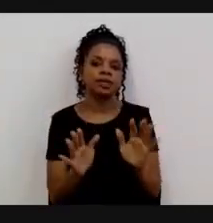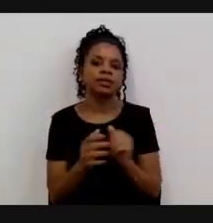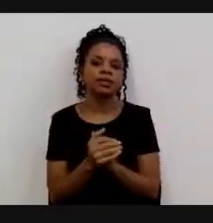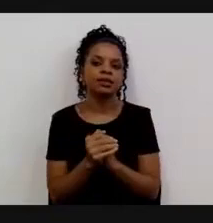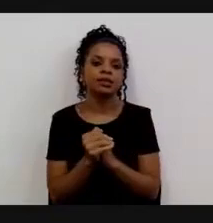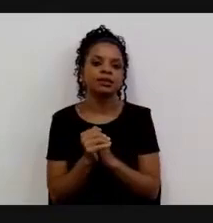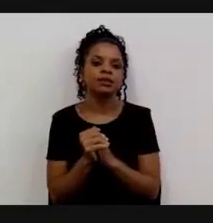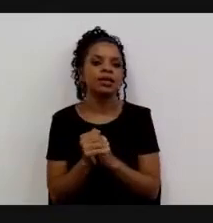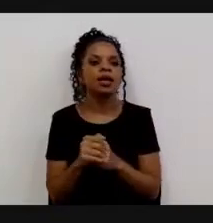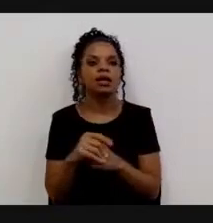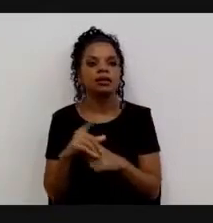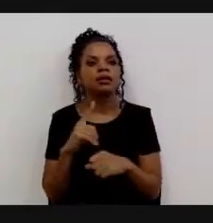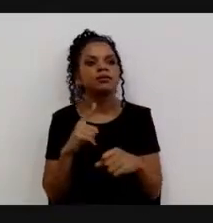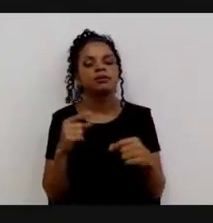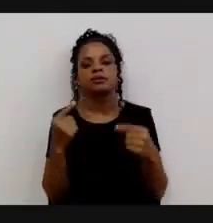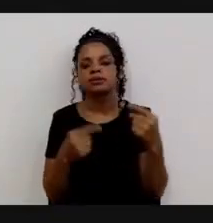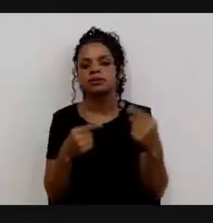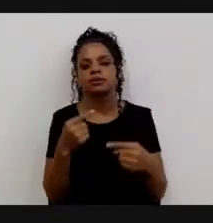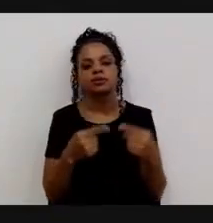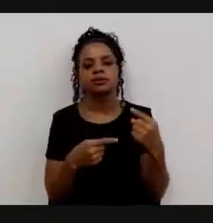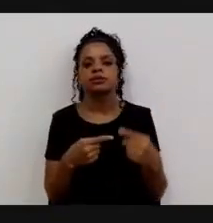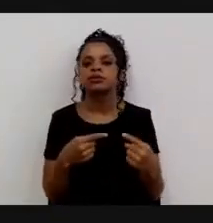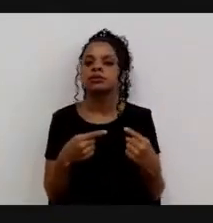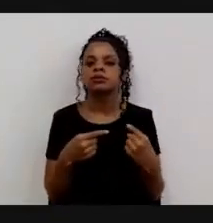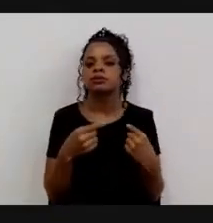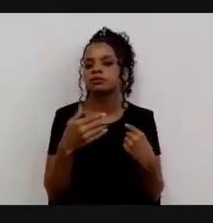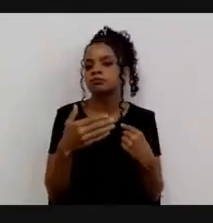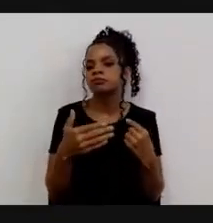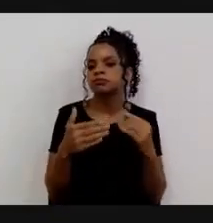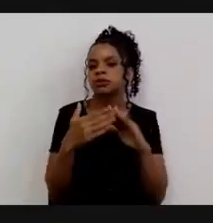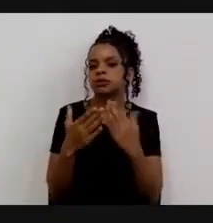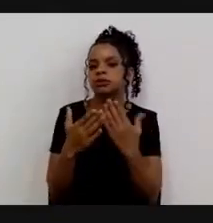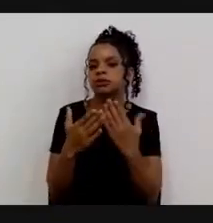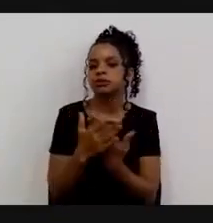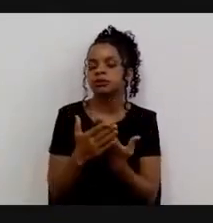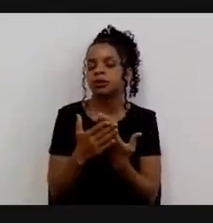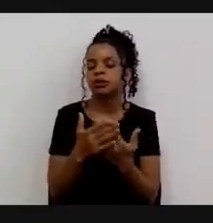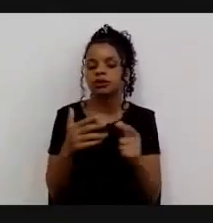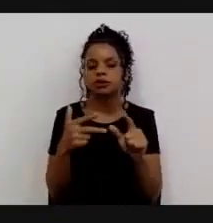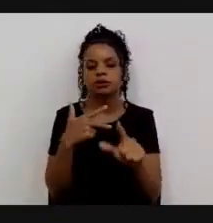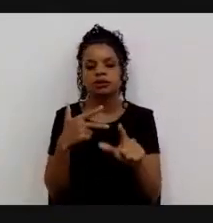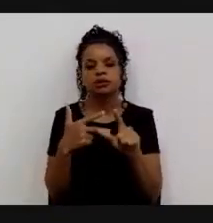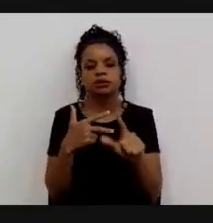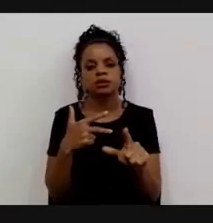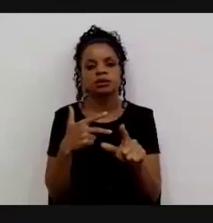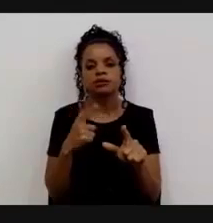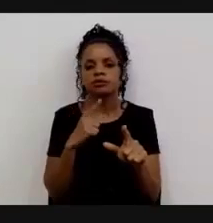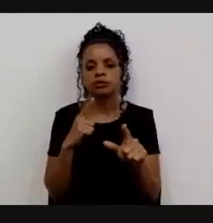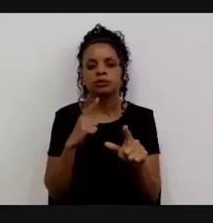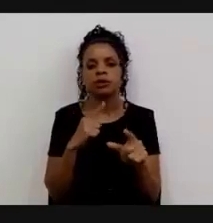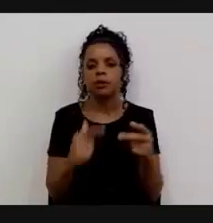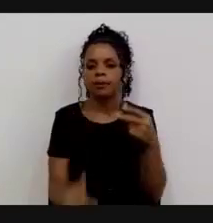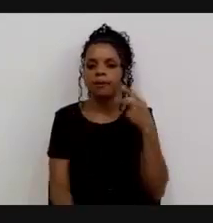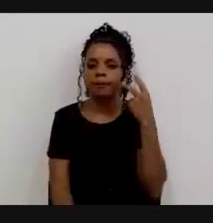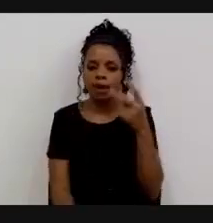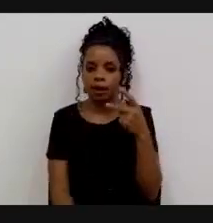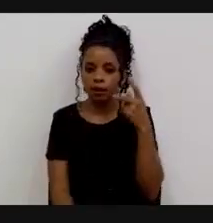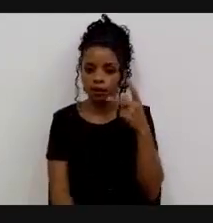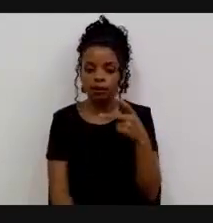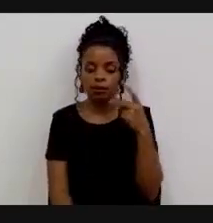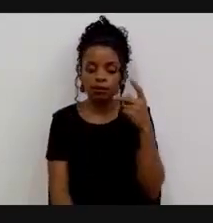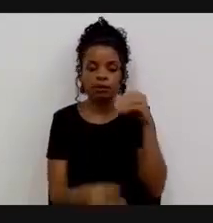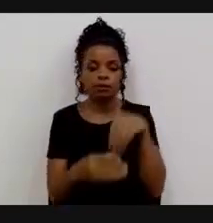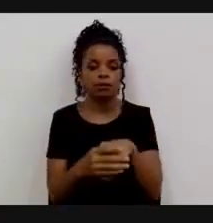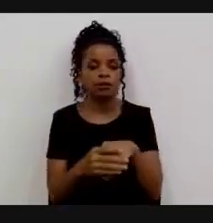quando passada... A gente estava até discutindo recentemente aqui a questão da escola do Legislativo, se seria interessante ou não ter um parlamentar na escola do Legislativo, por